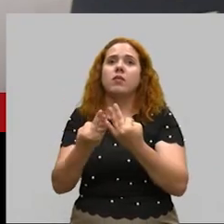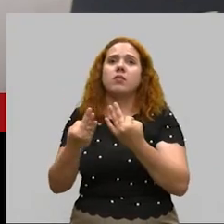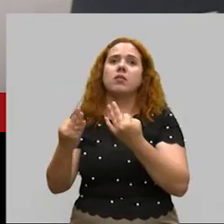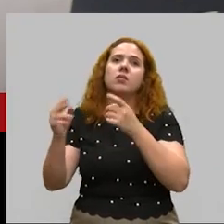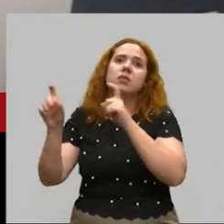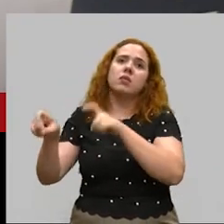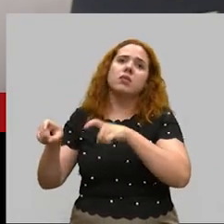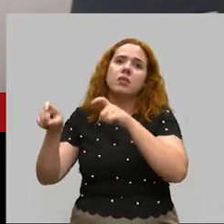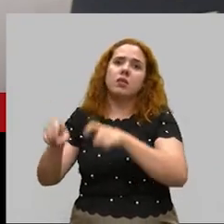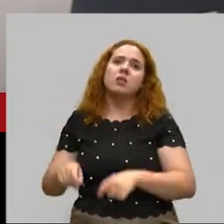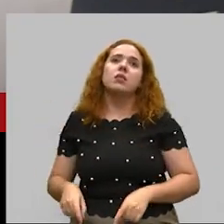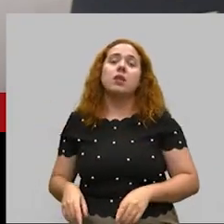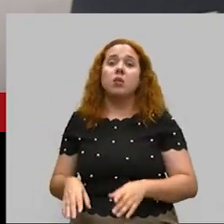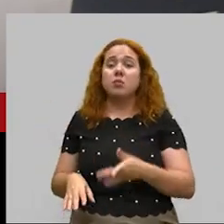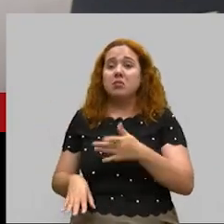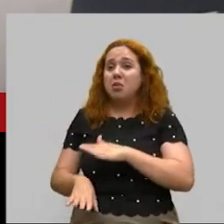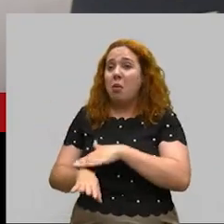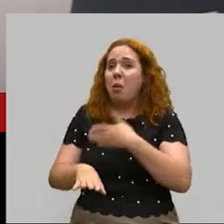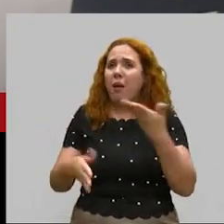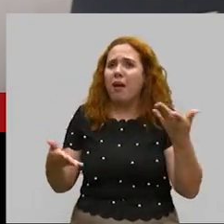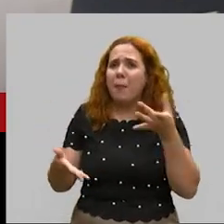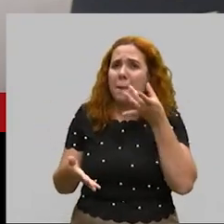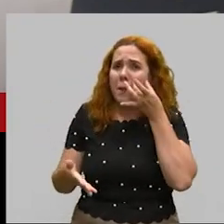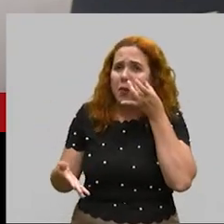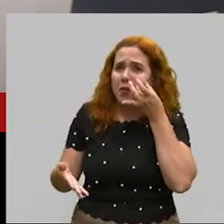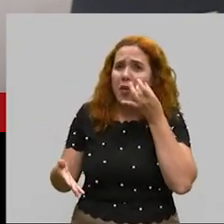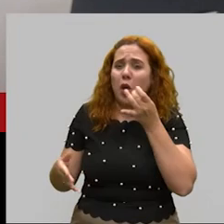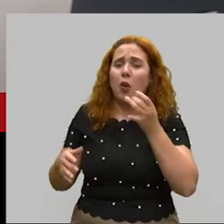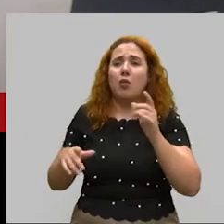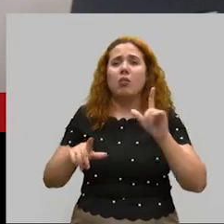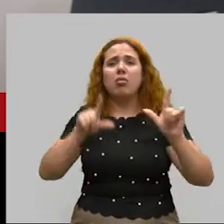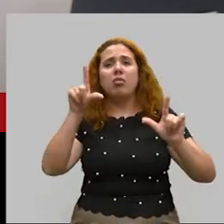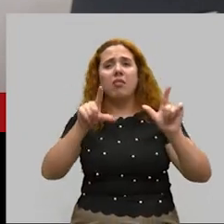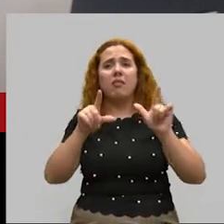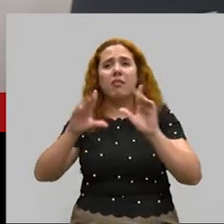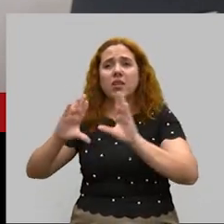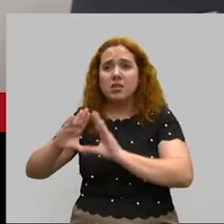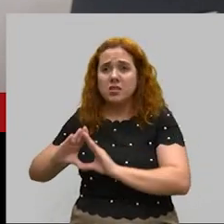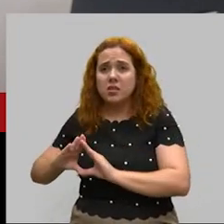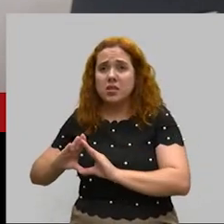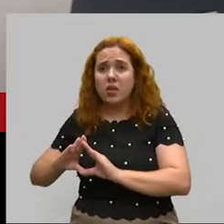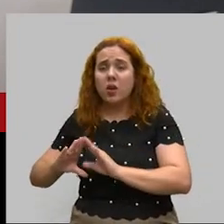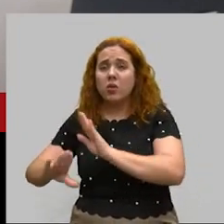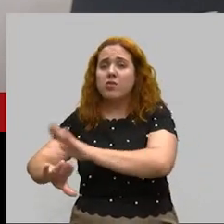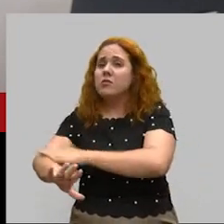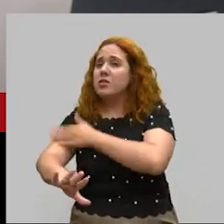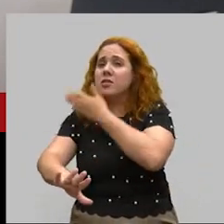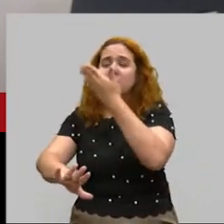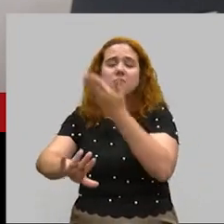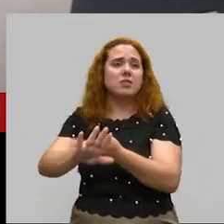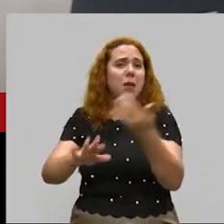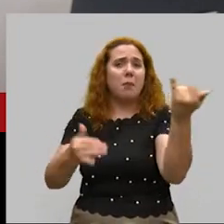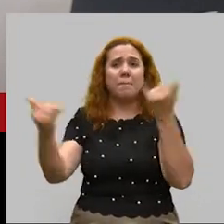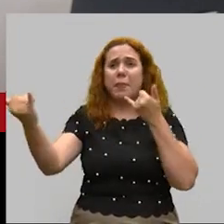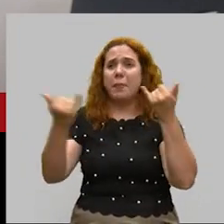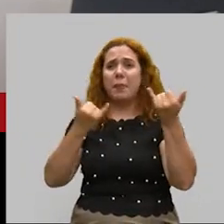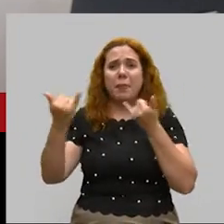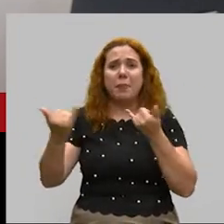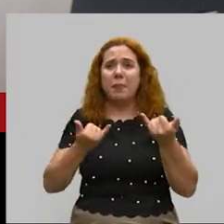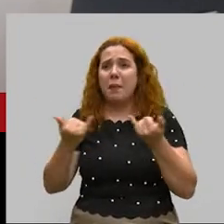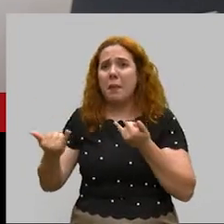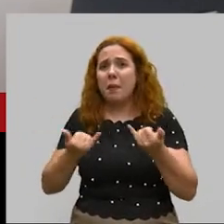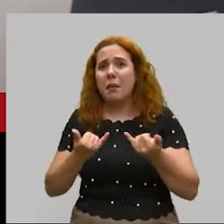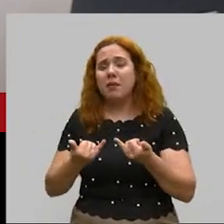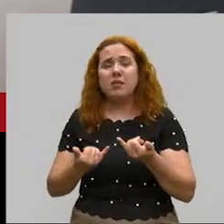vivo na TV Assembleia o dia inteiro a gente ouviu aqui a gente fazendo uma discussão de diretriz de Educação no campo e tendo que ouvir a